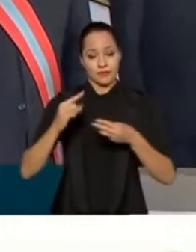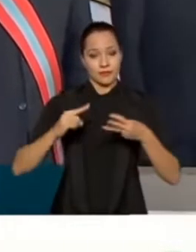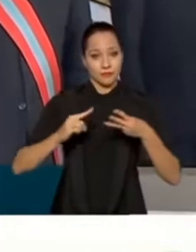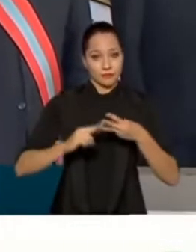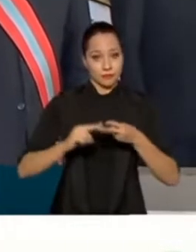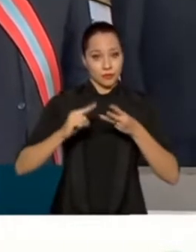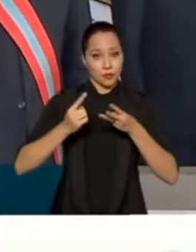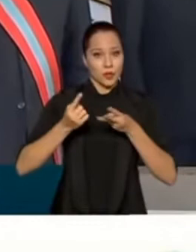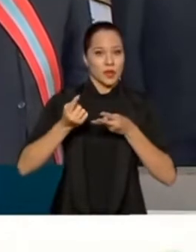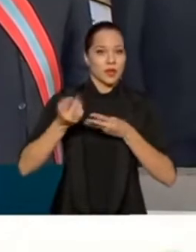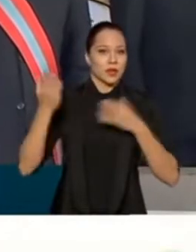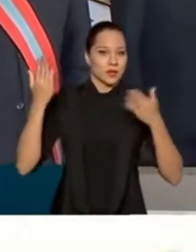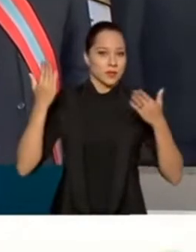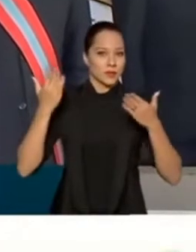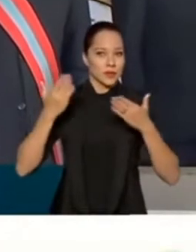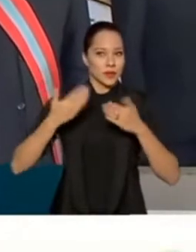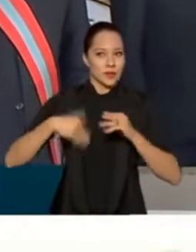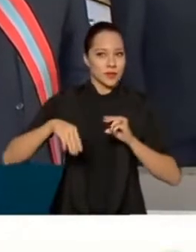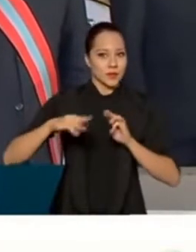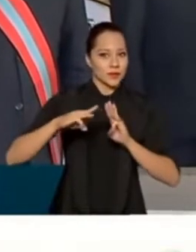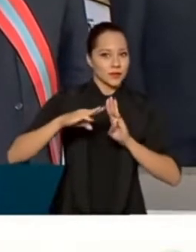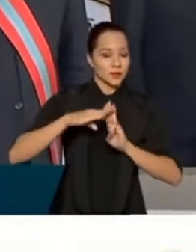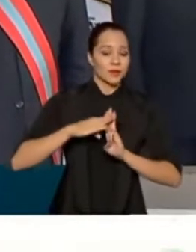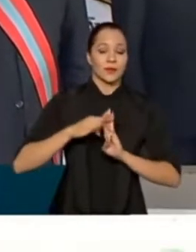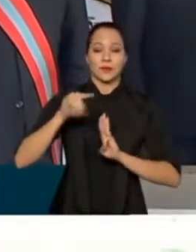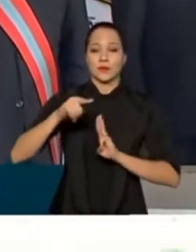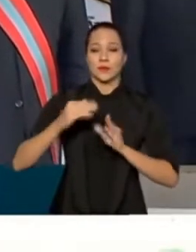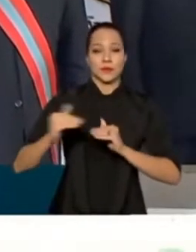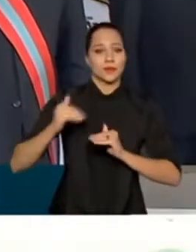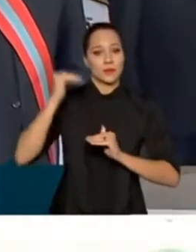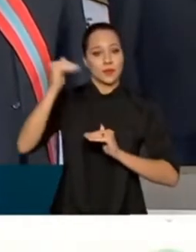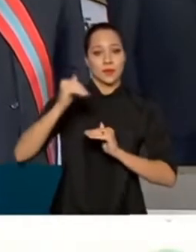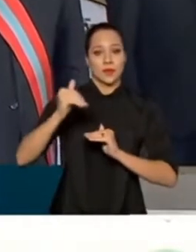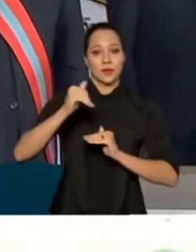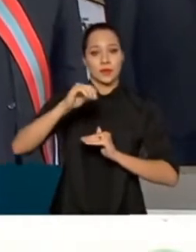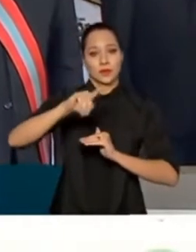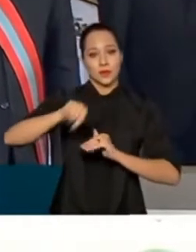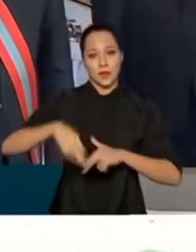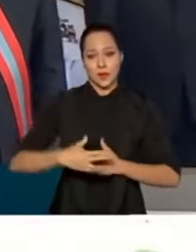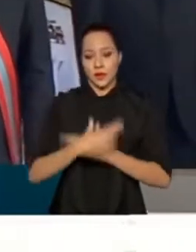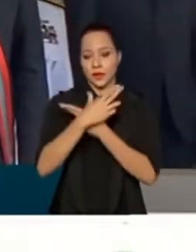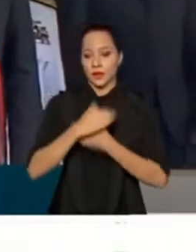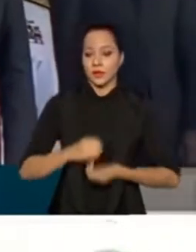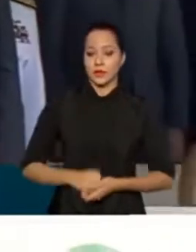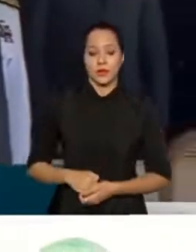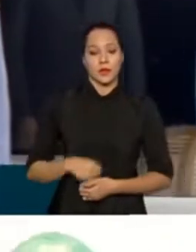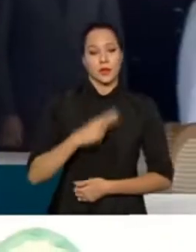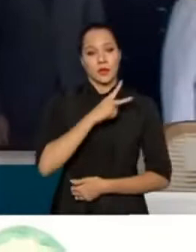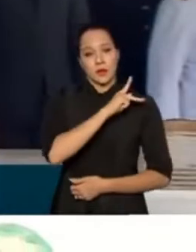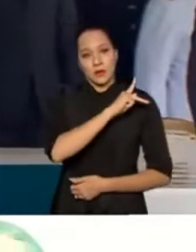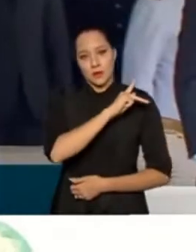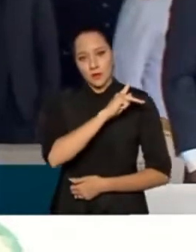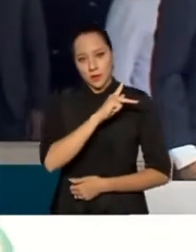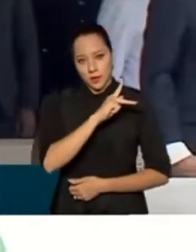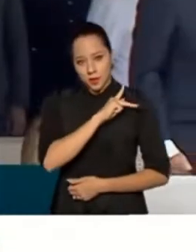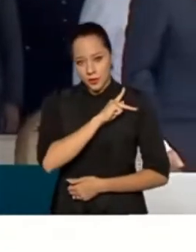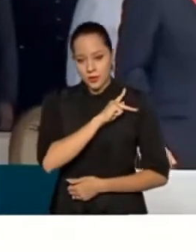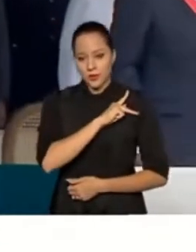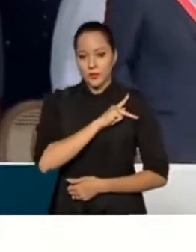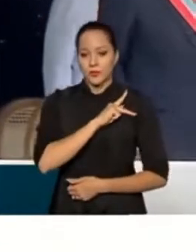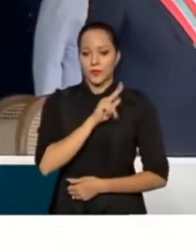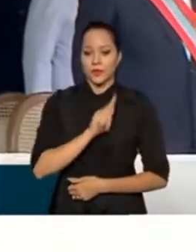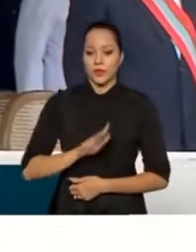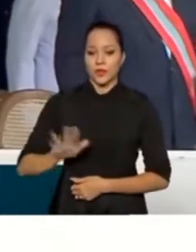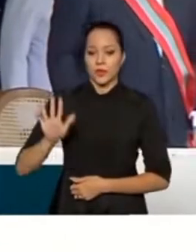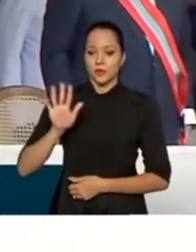Almirantado, do Alto Comando do Exército e do Alto Comando da Aeronáutica. Do Procurador-Geral da República,